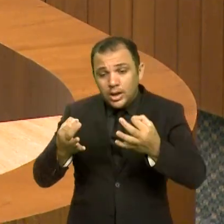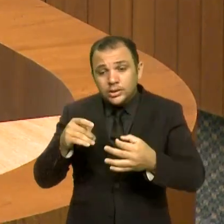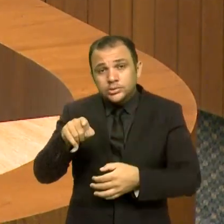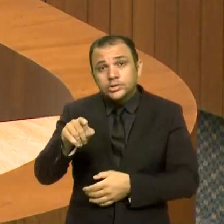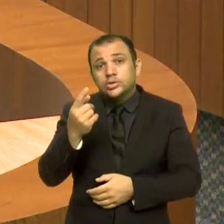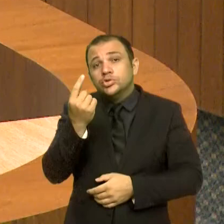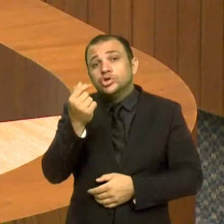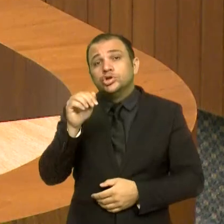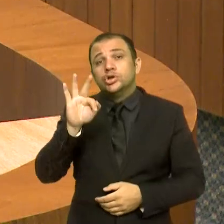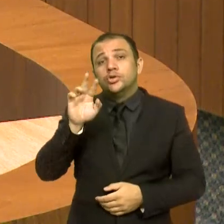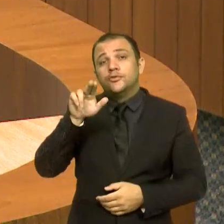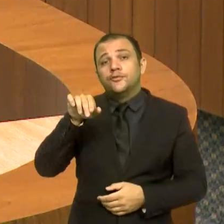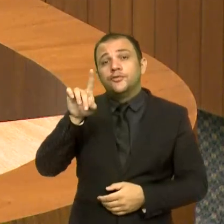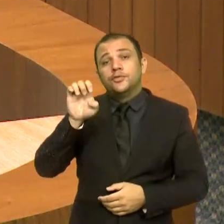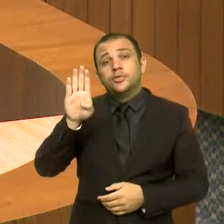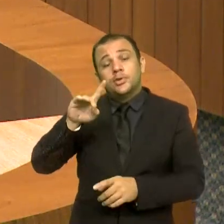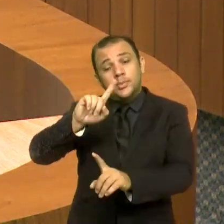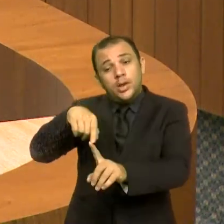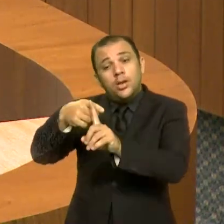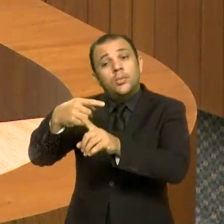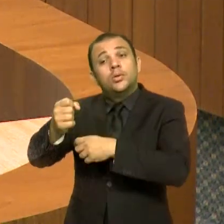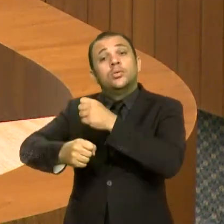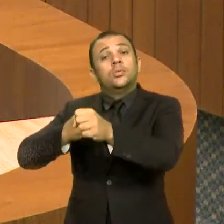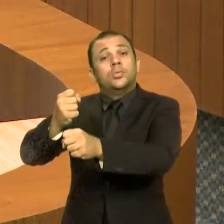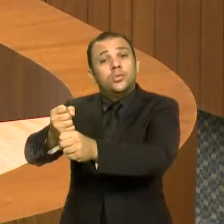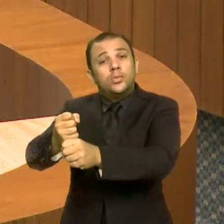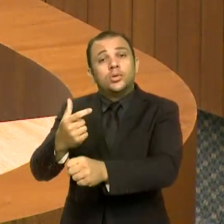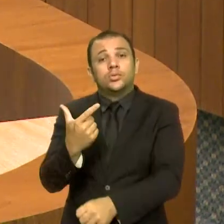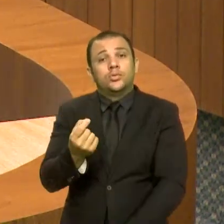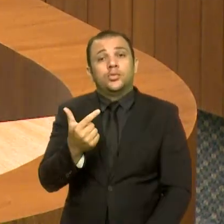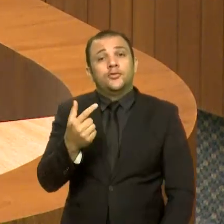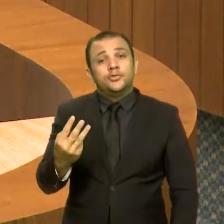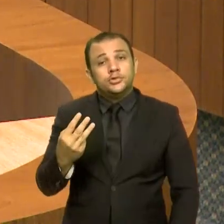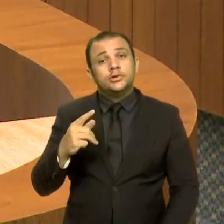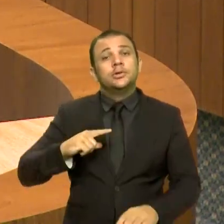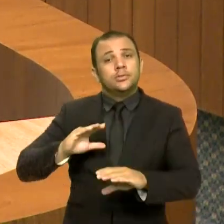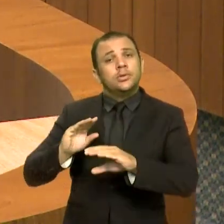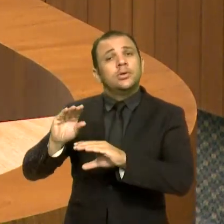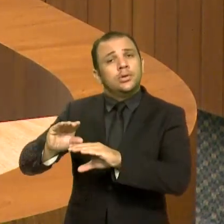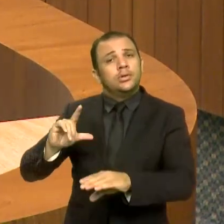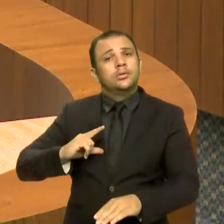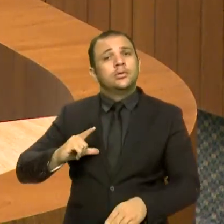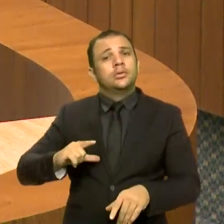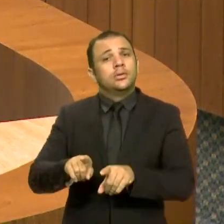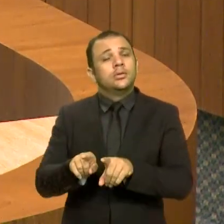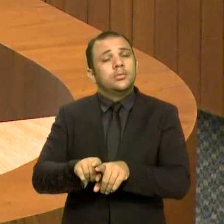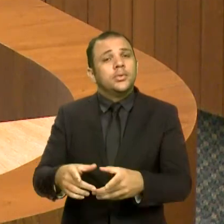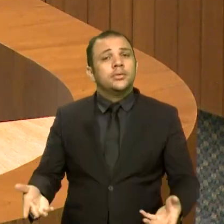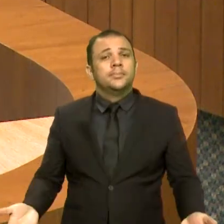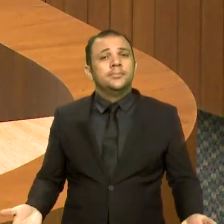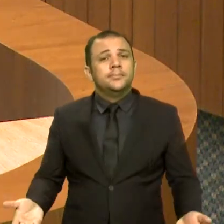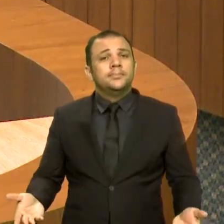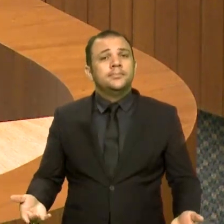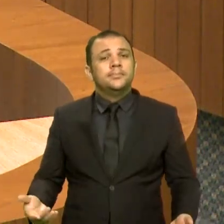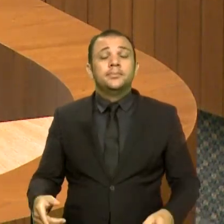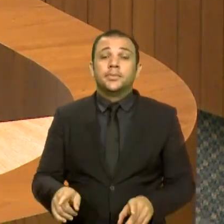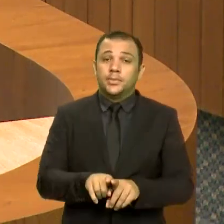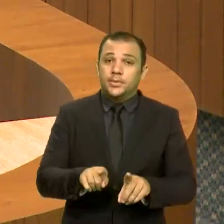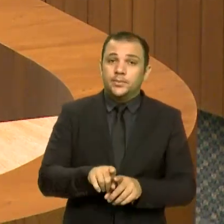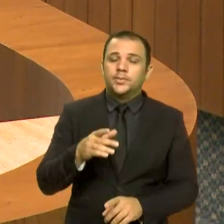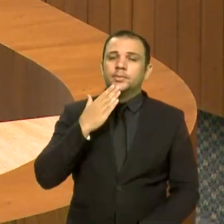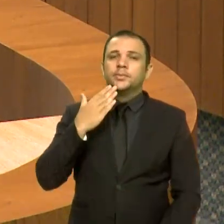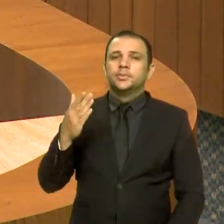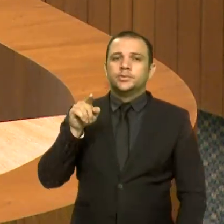Fundeb, que teve um acréscimo, teve um aumento para 2023. Nós havíamos solicitado, inclusive, o mesmo pedido pelo Ministério Público,